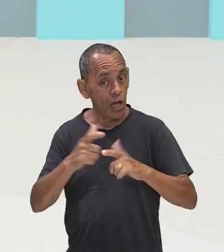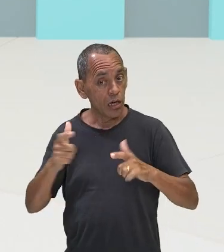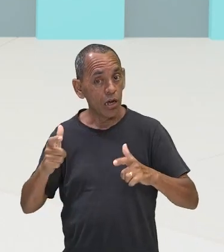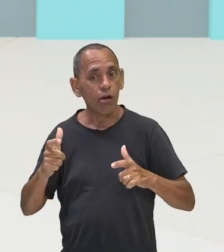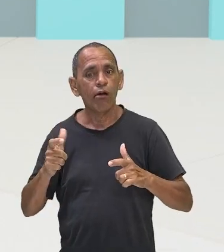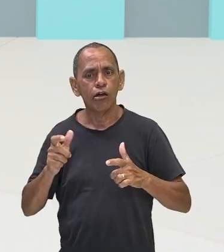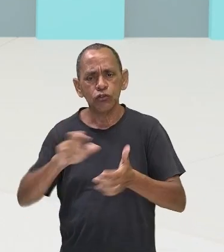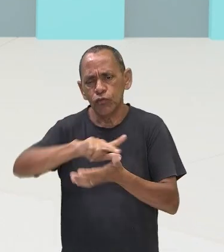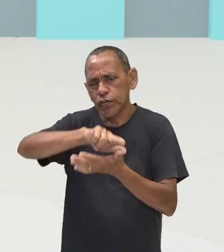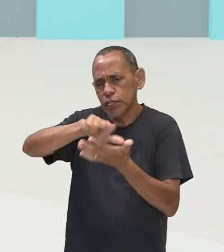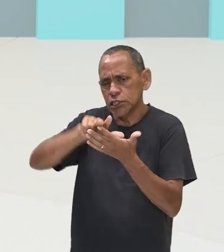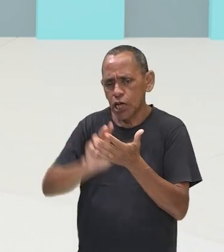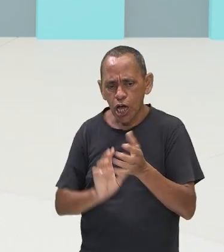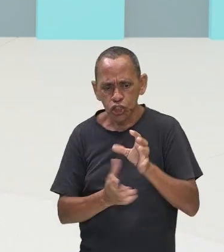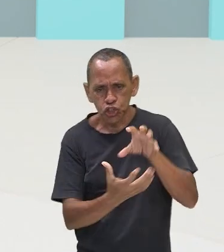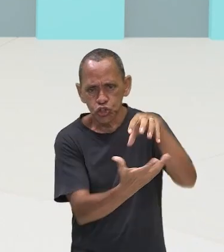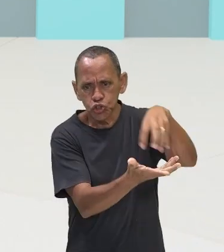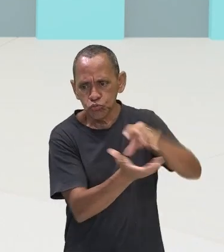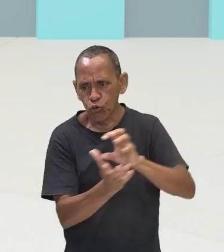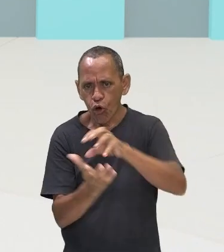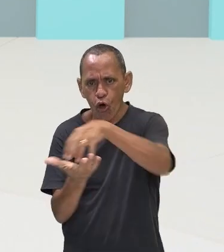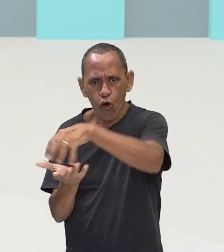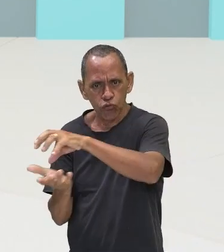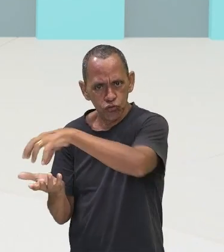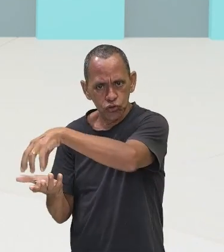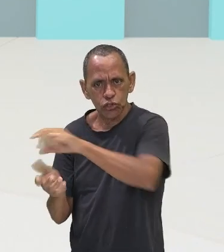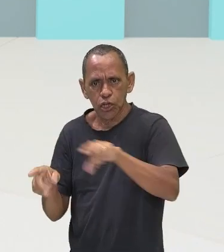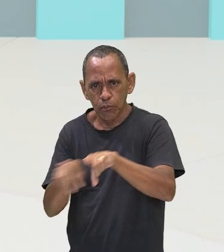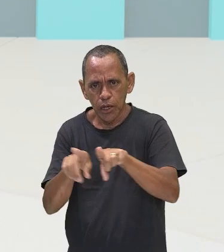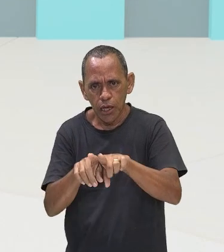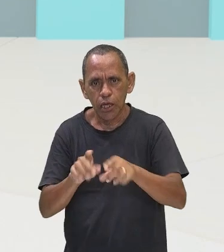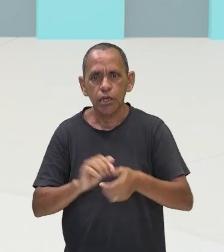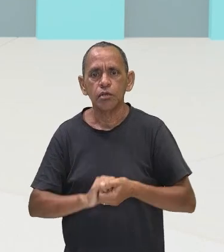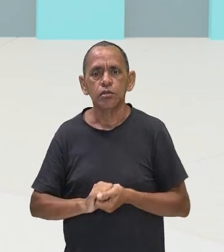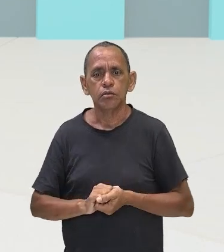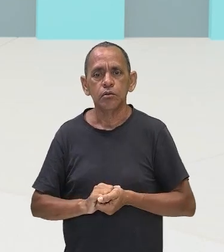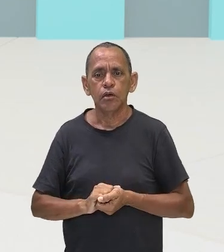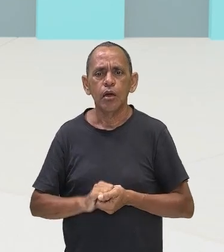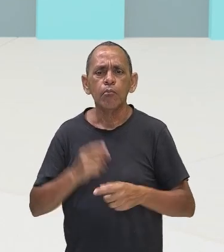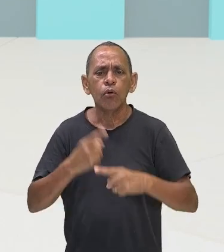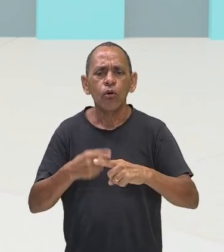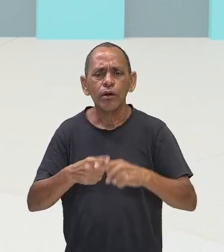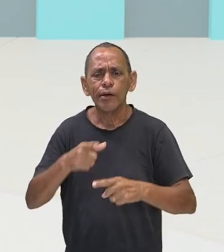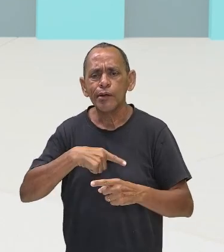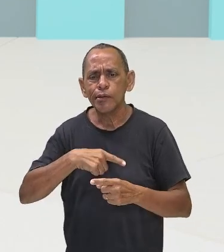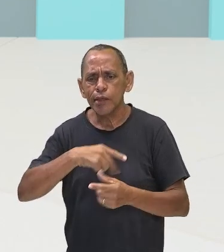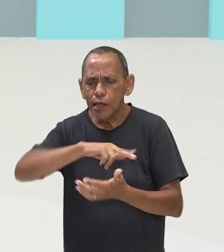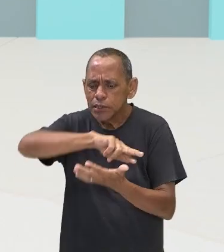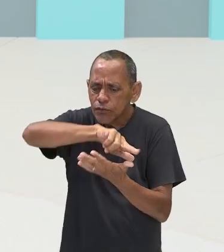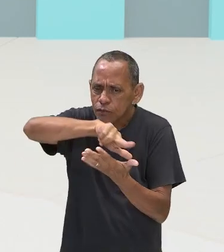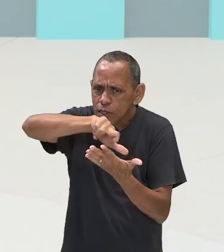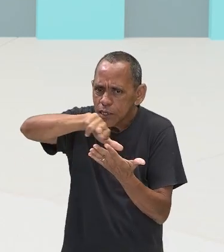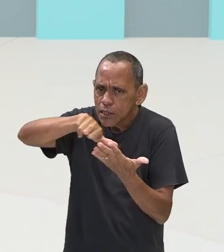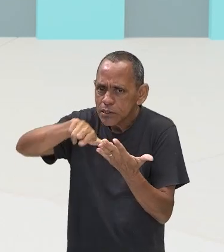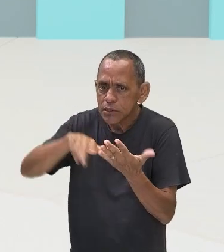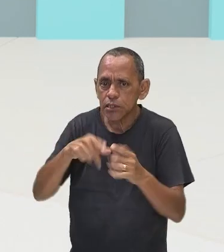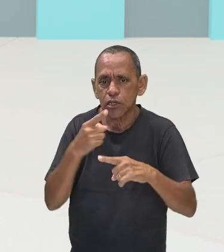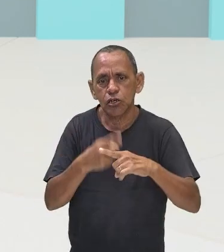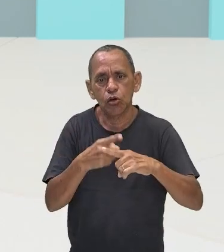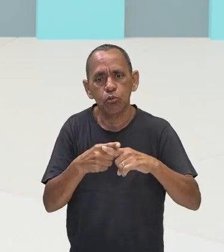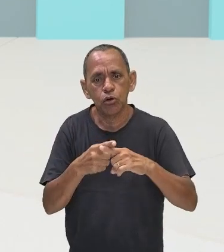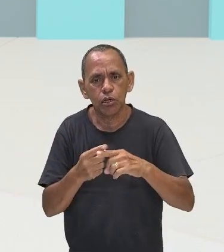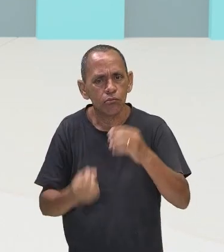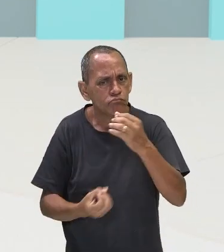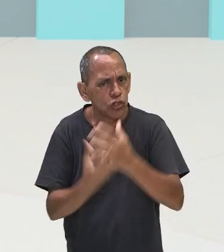tradicionais, qual foi a consequência? Se existe essa diversidade aí? Houve em cada um deles a criação de